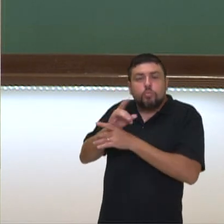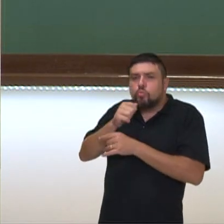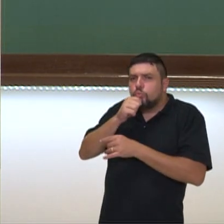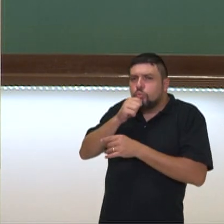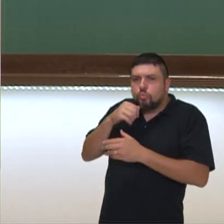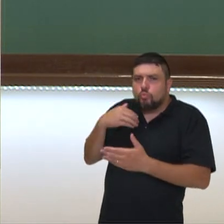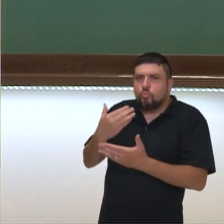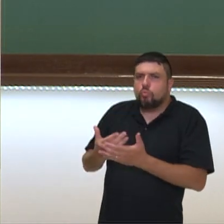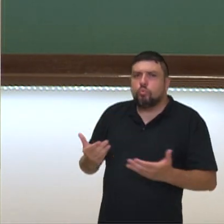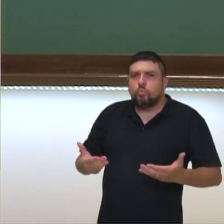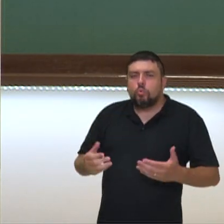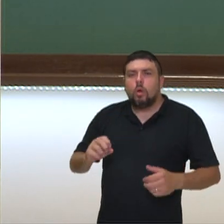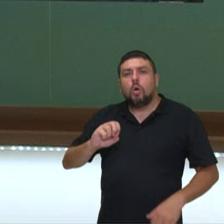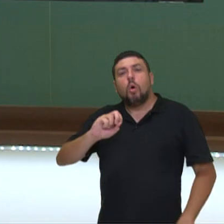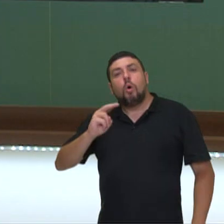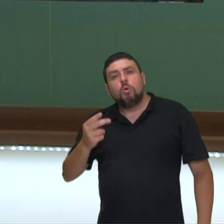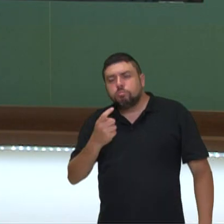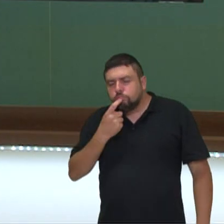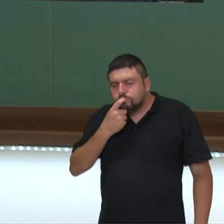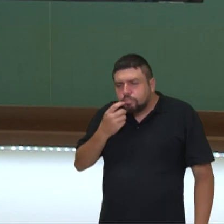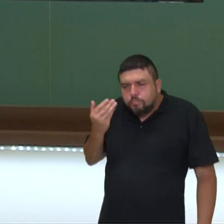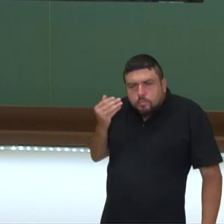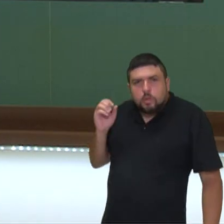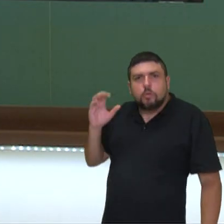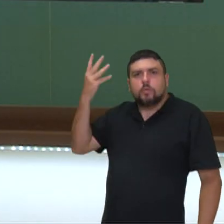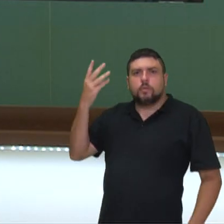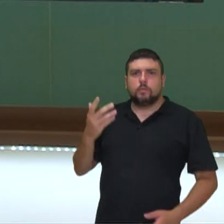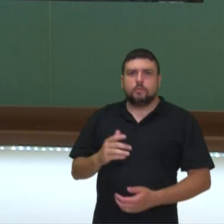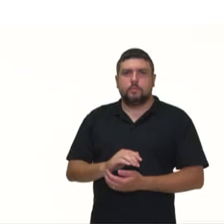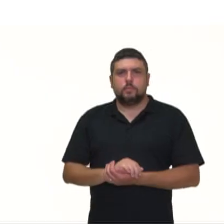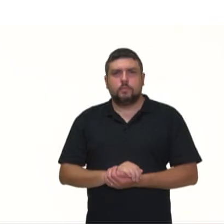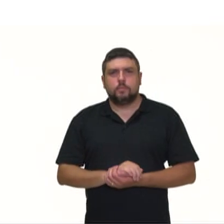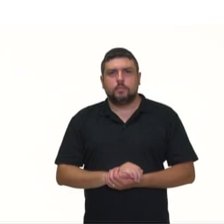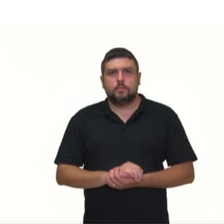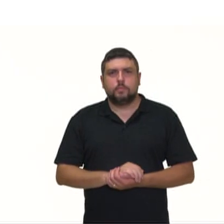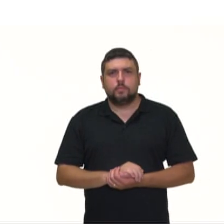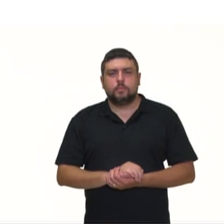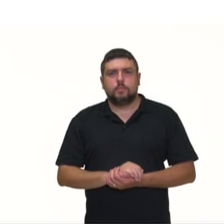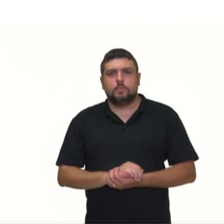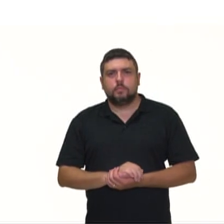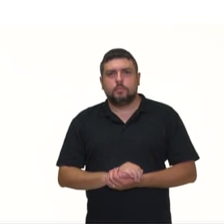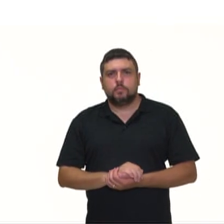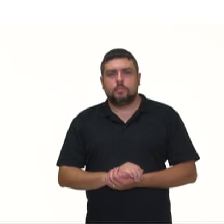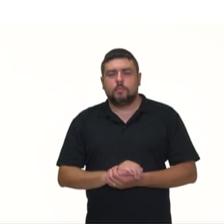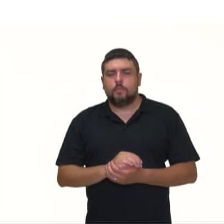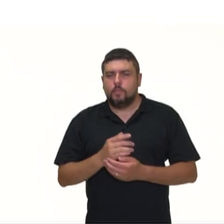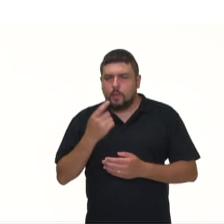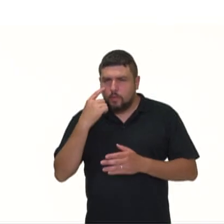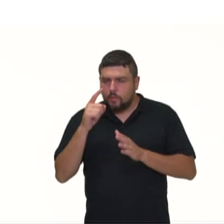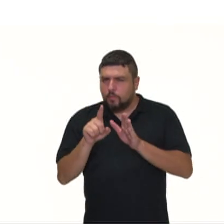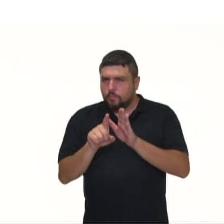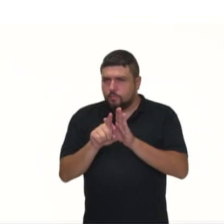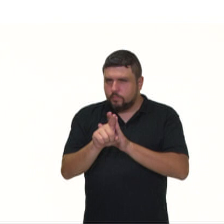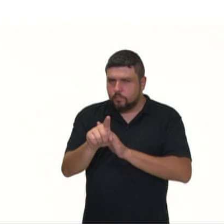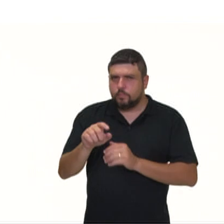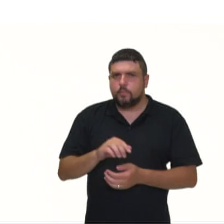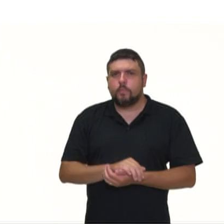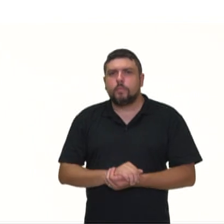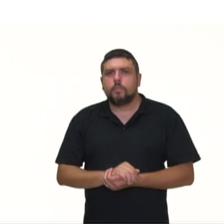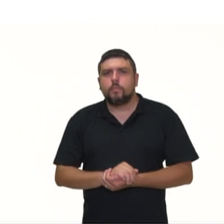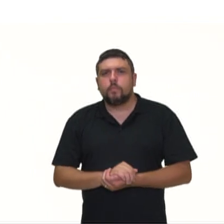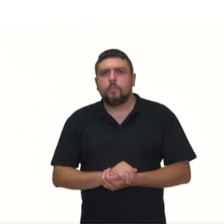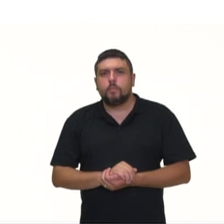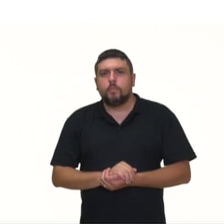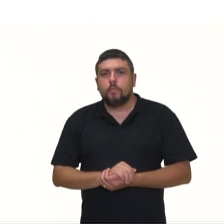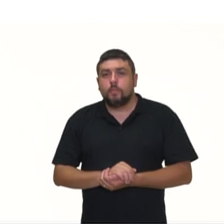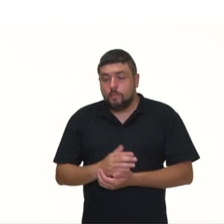tá? Então vamos pensar aqui. Quando uma ação, preste atenção na pergunta, quando uma ação que aconteceu